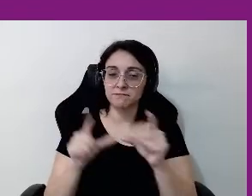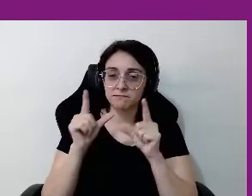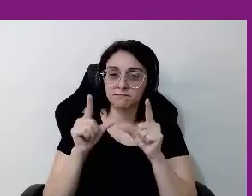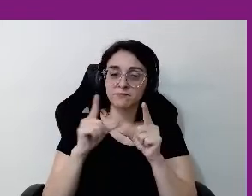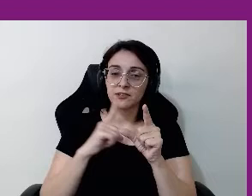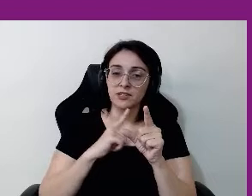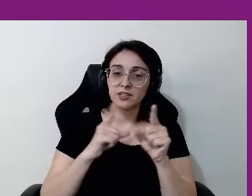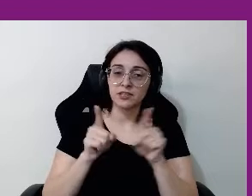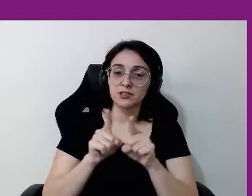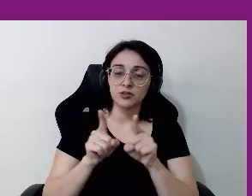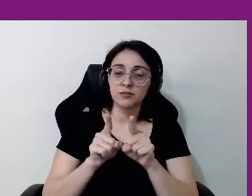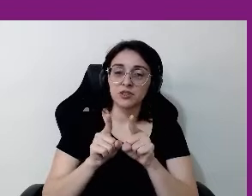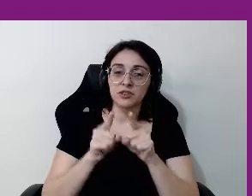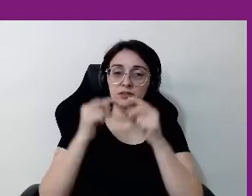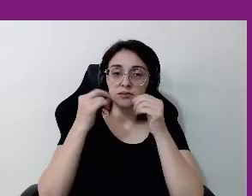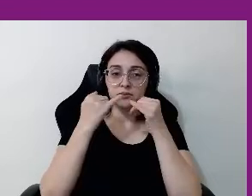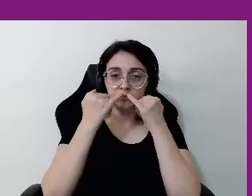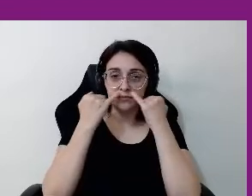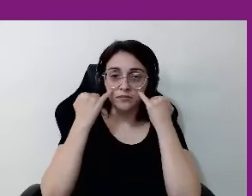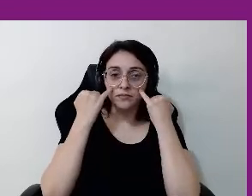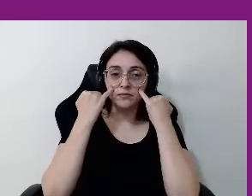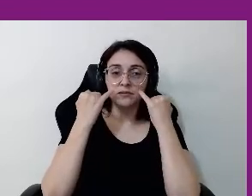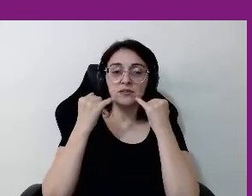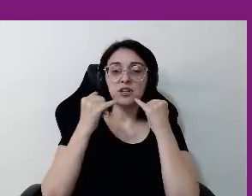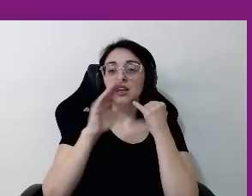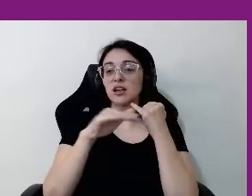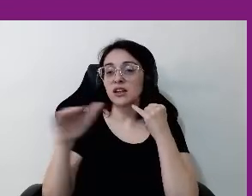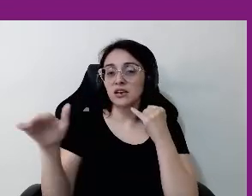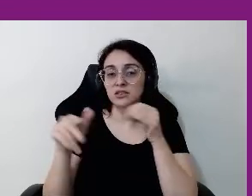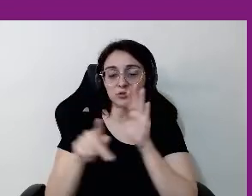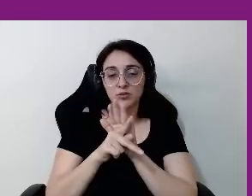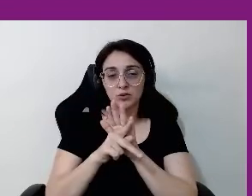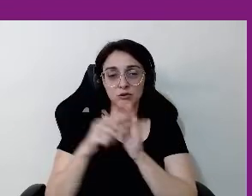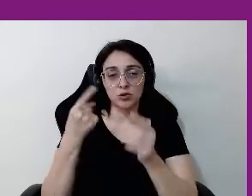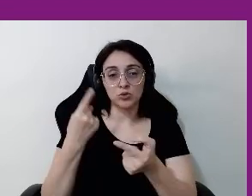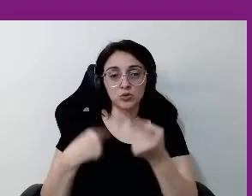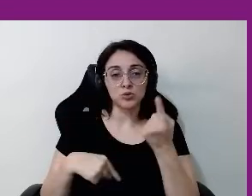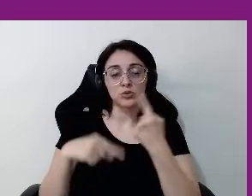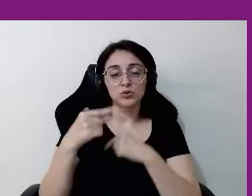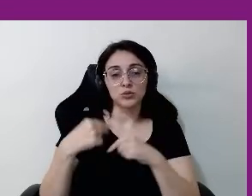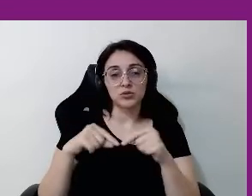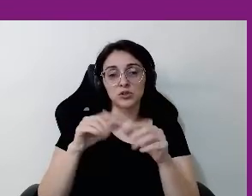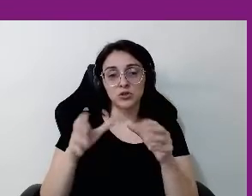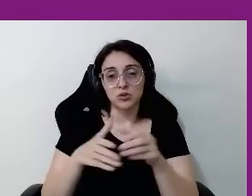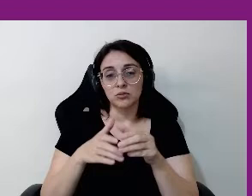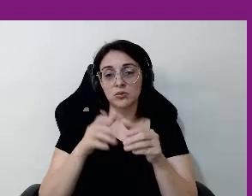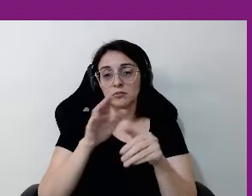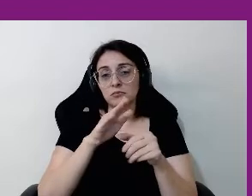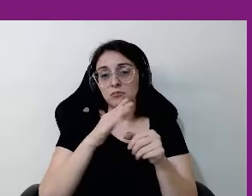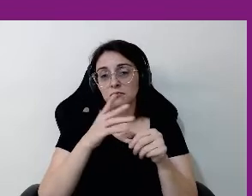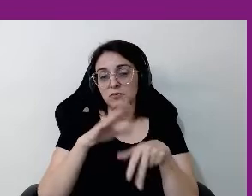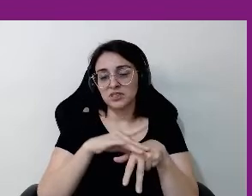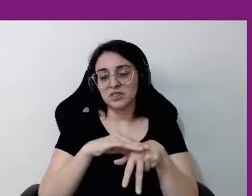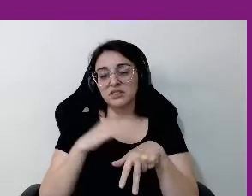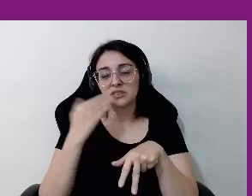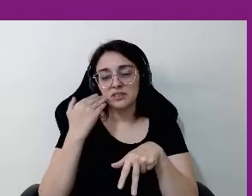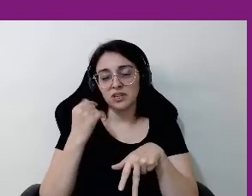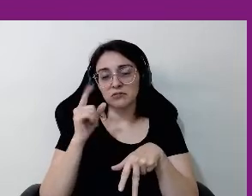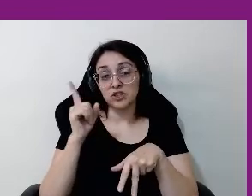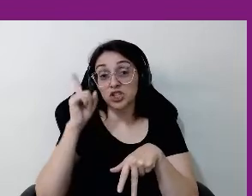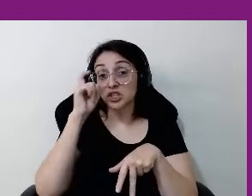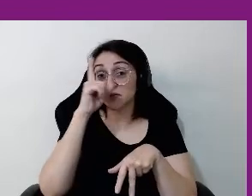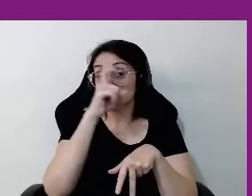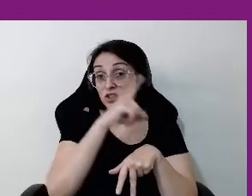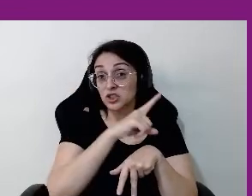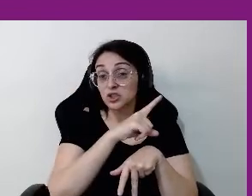Nós temos também a cânula de alto fluxo em crianças, agora num grupo de pacientes em que todos nós sabemos que é